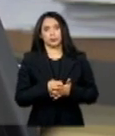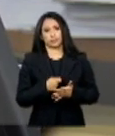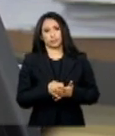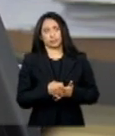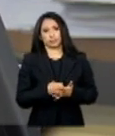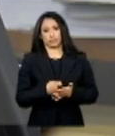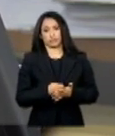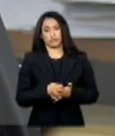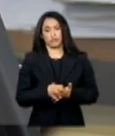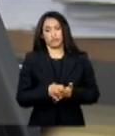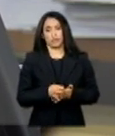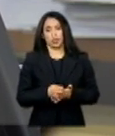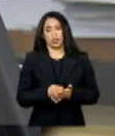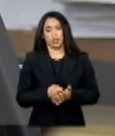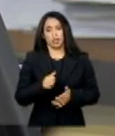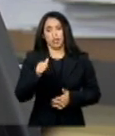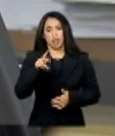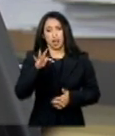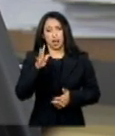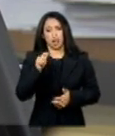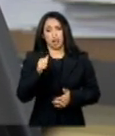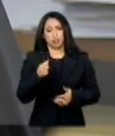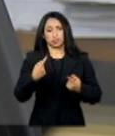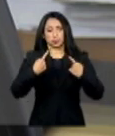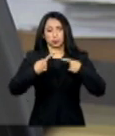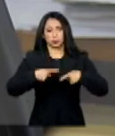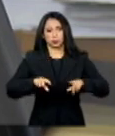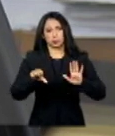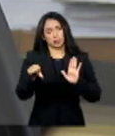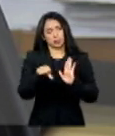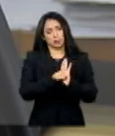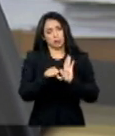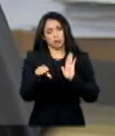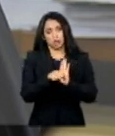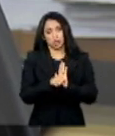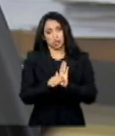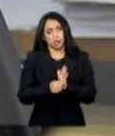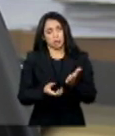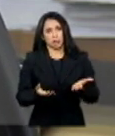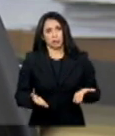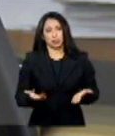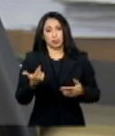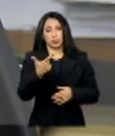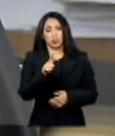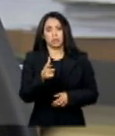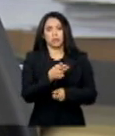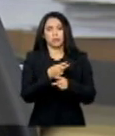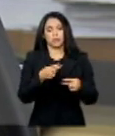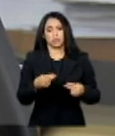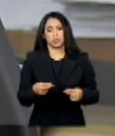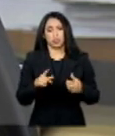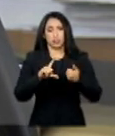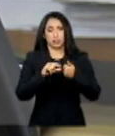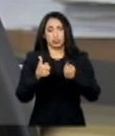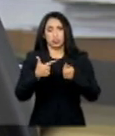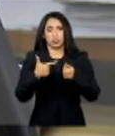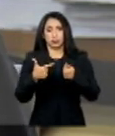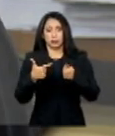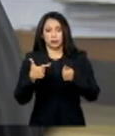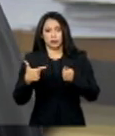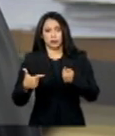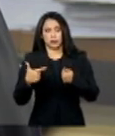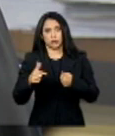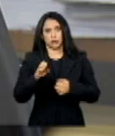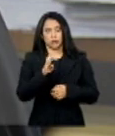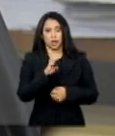reiteração de atos infracionais ou descumprimento de outras medidas o artigo 222 do eca tem a seguinte